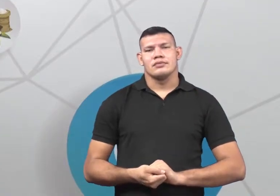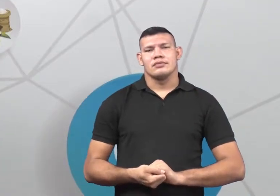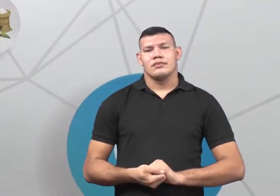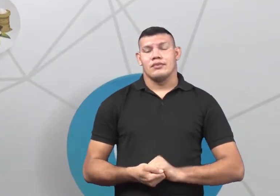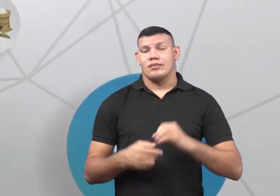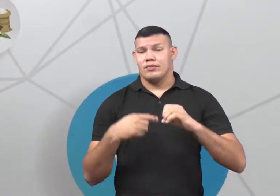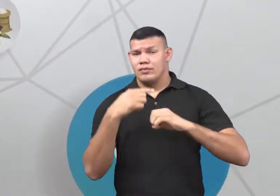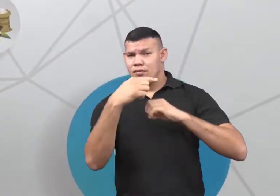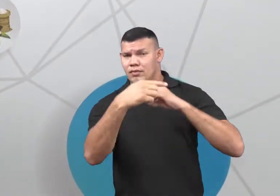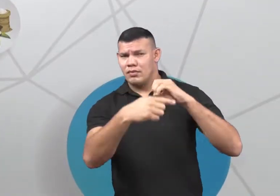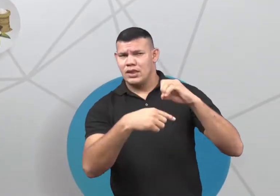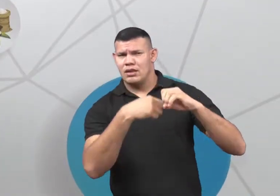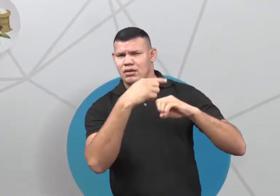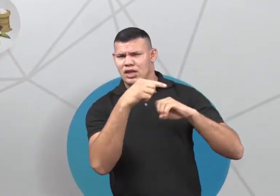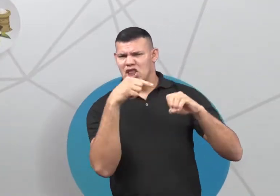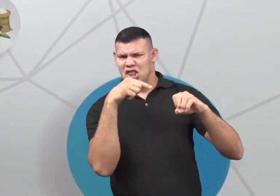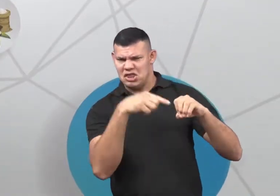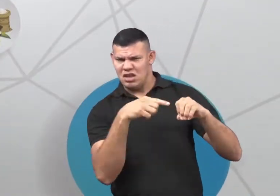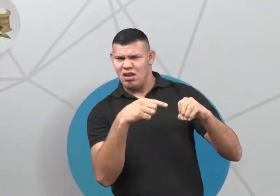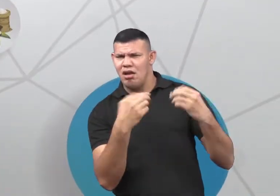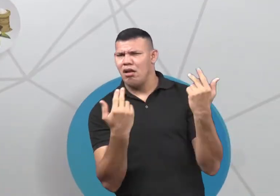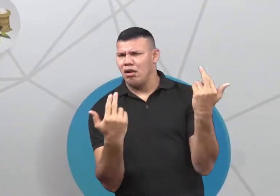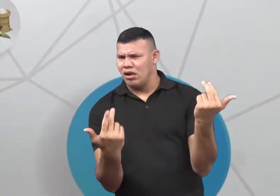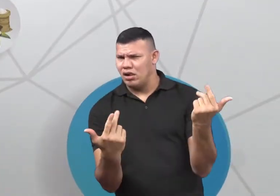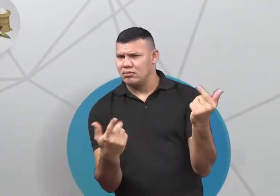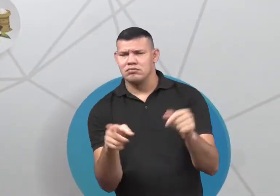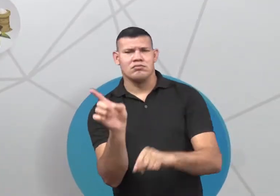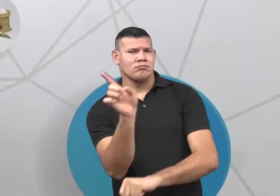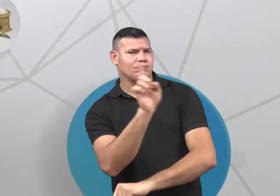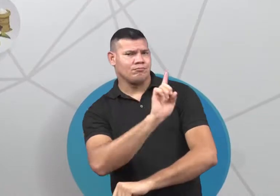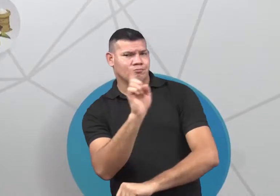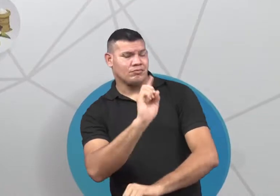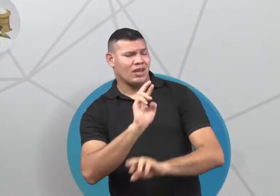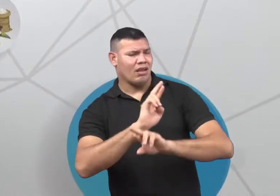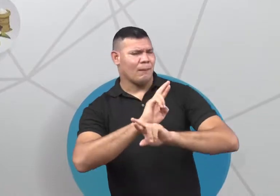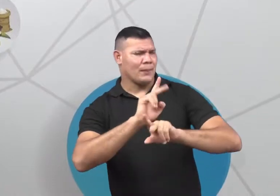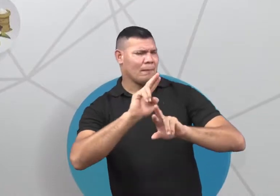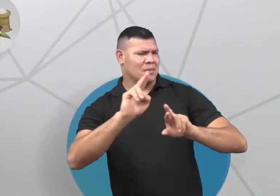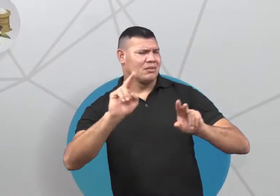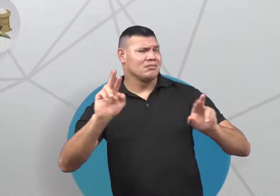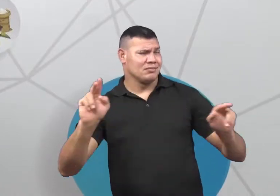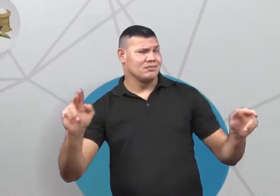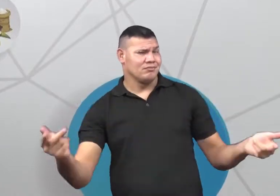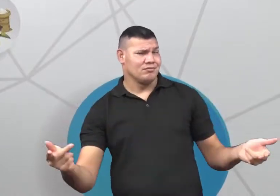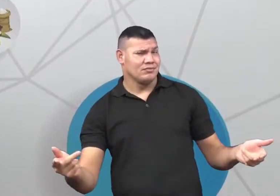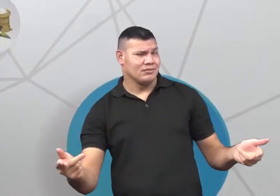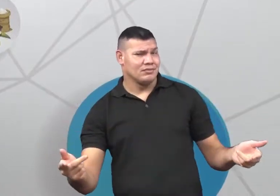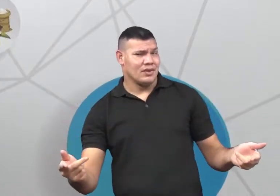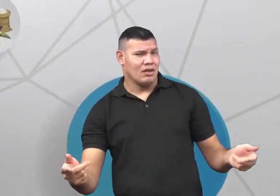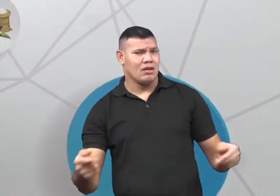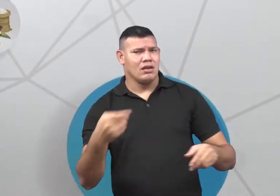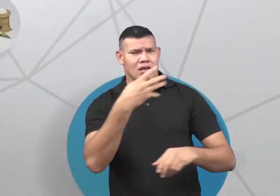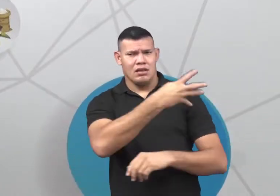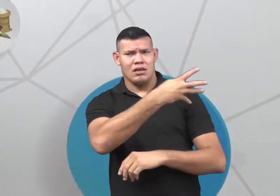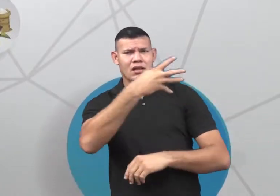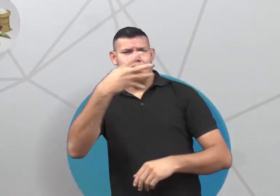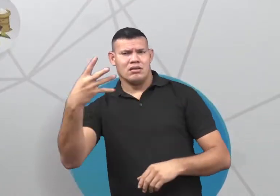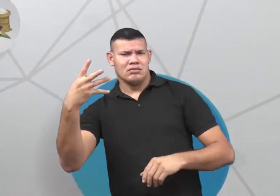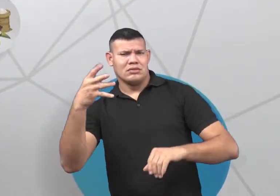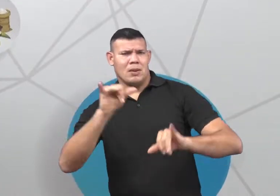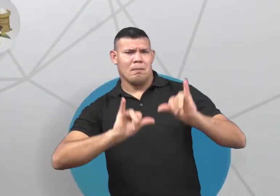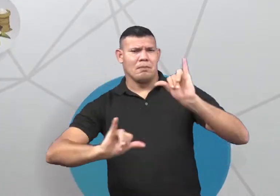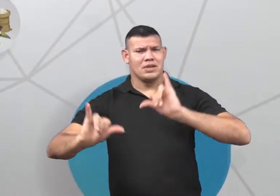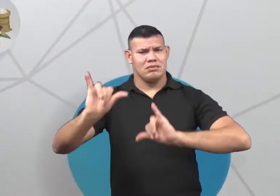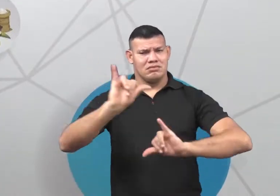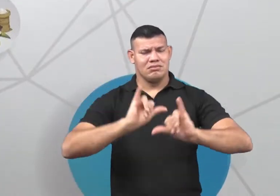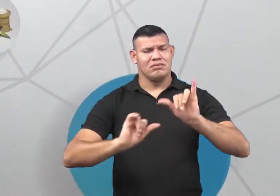Os átomos, eles não são iguais. Então, nós temos na natureza vários elementos químicos que a gente vai